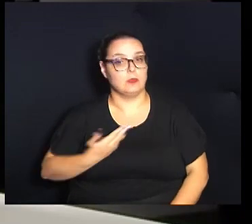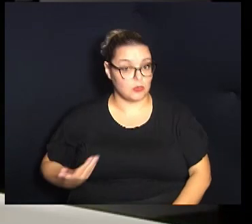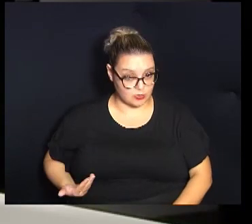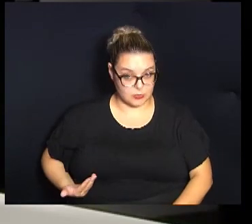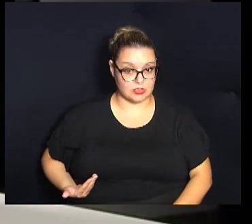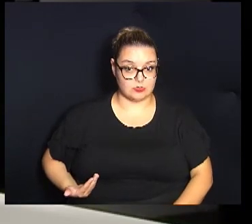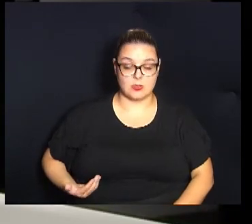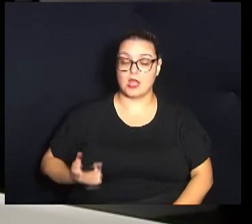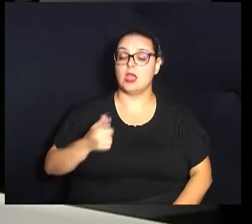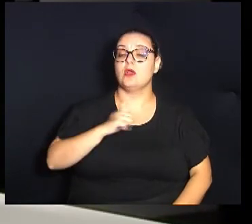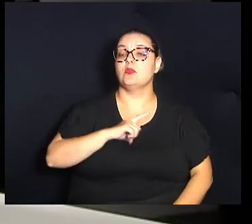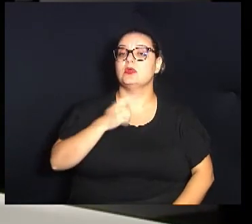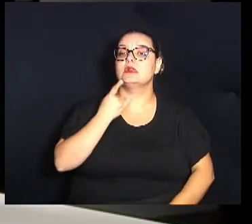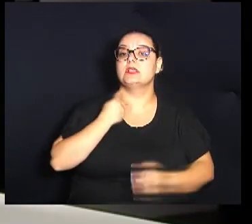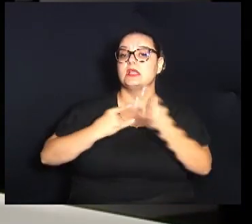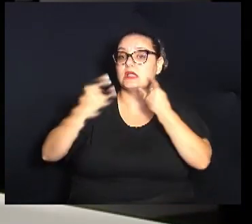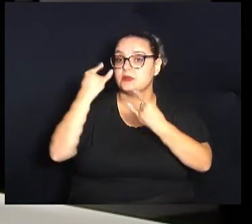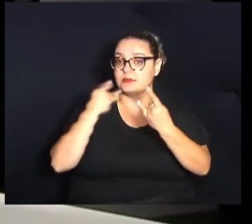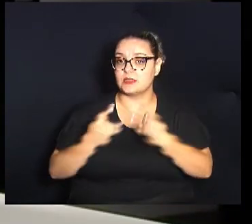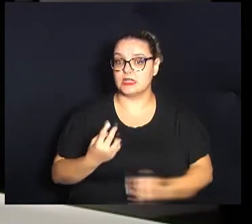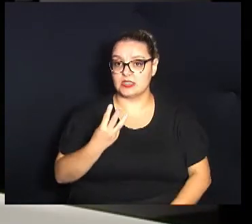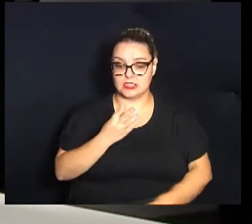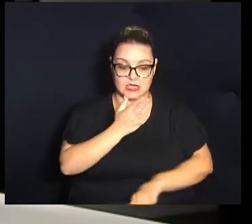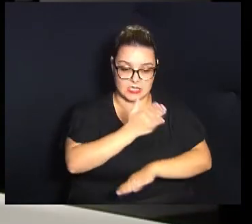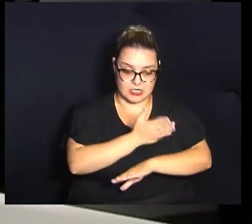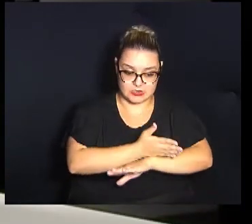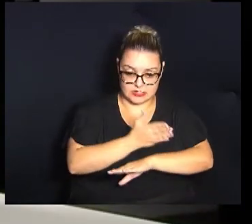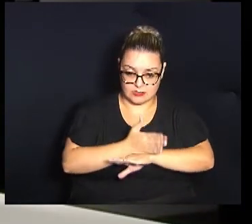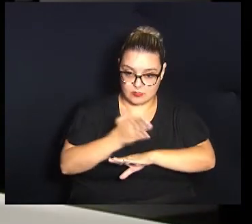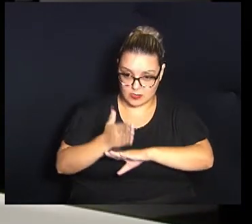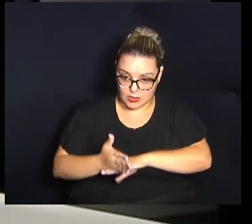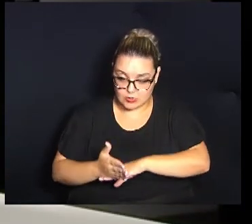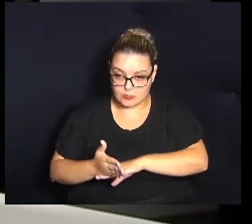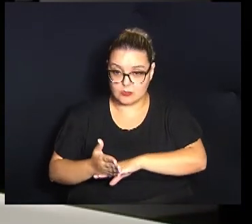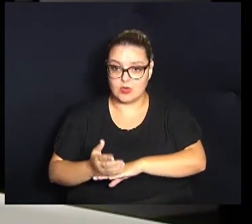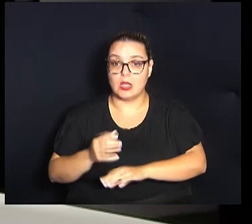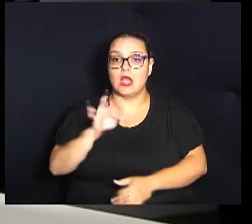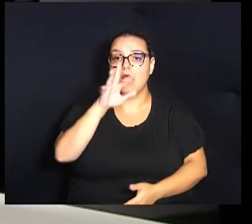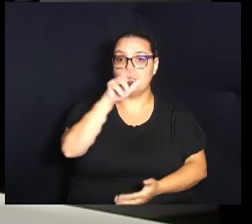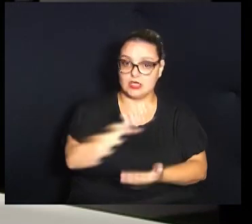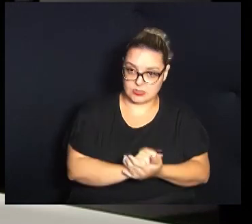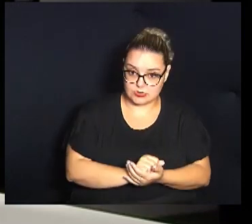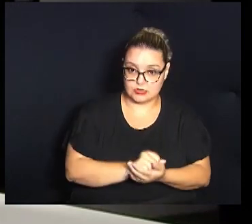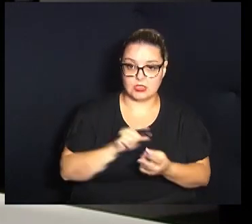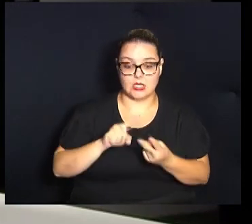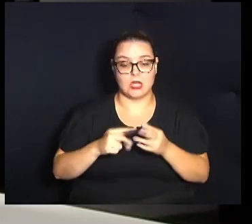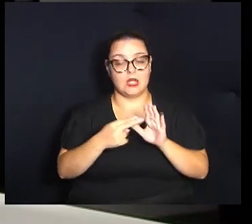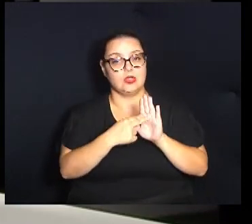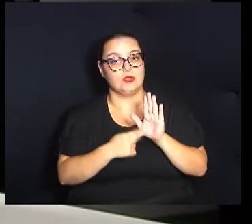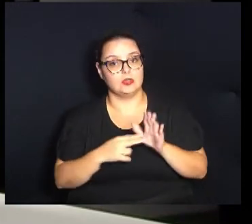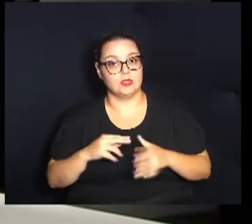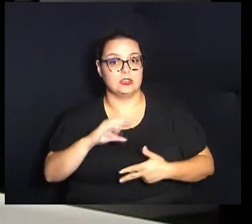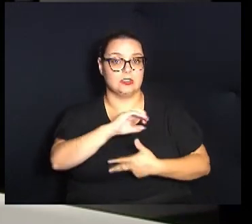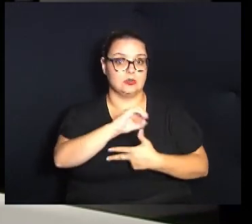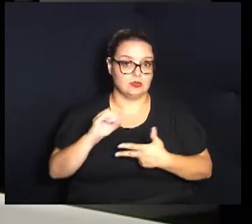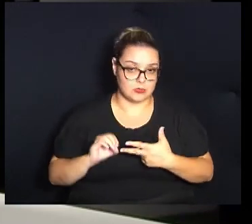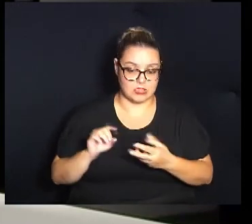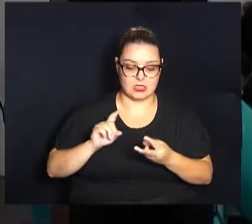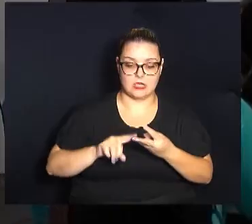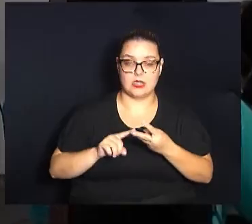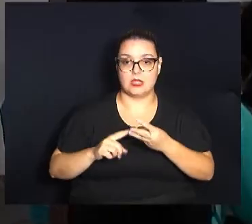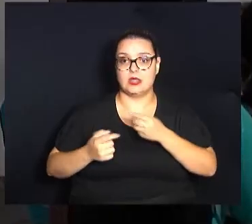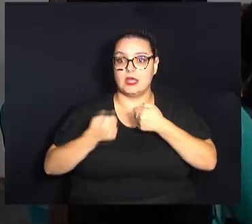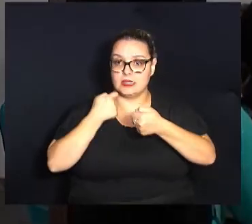interesse em participar, são 3 etapas do processo seletivo: a inscrição, a nota do Enem e a entrevista com a equipe